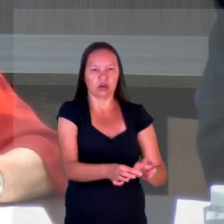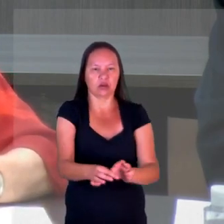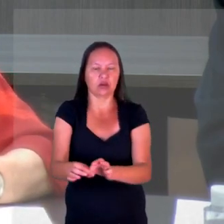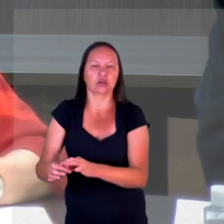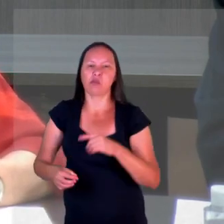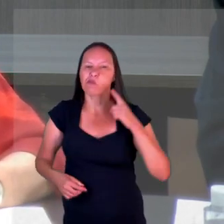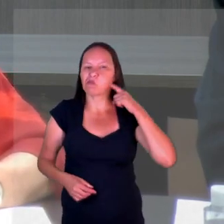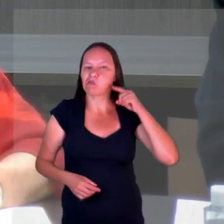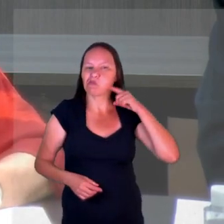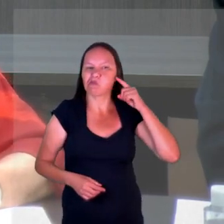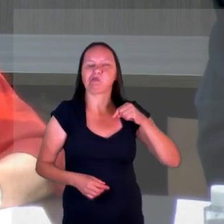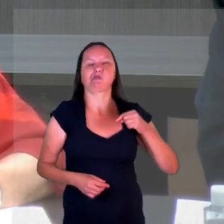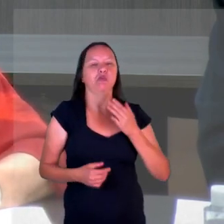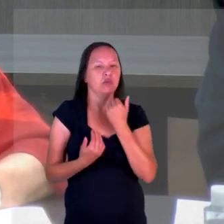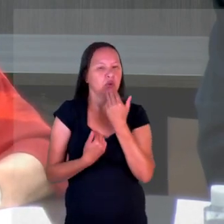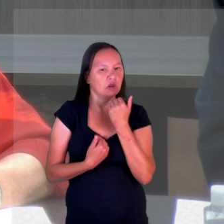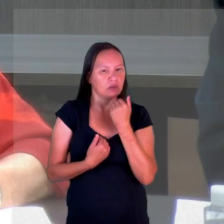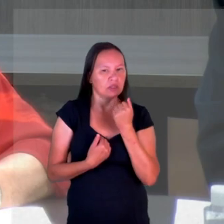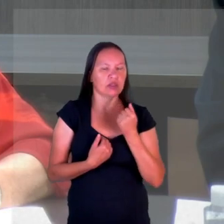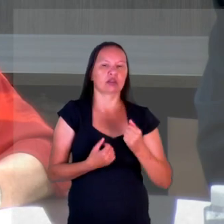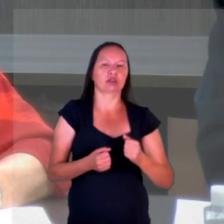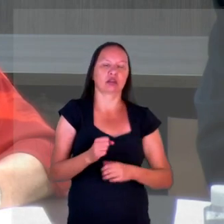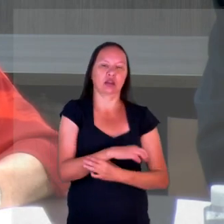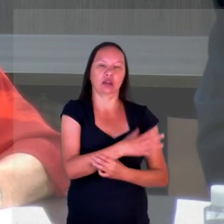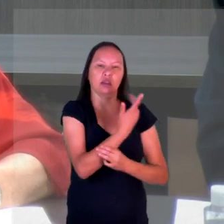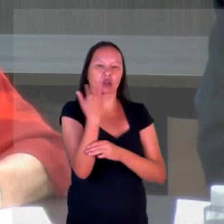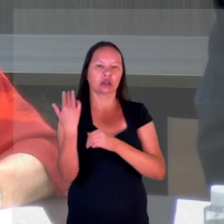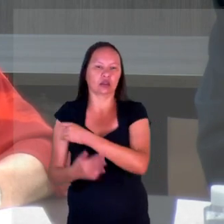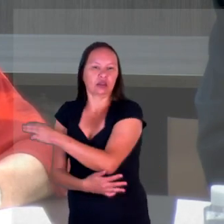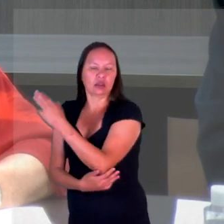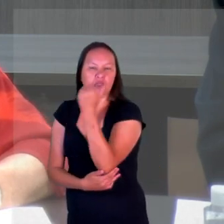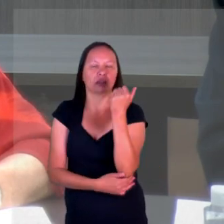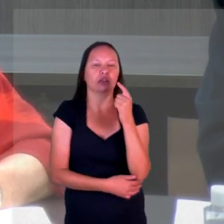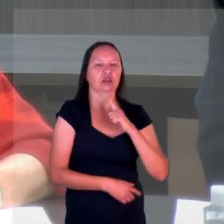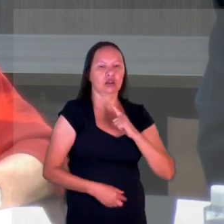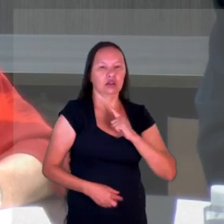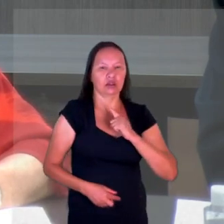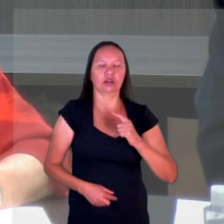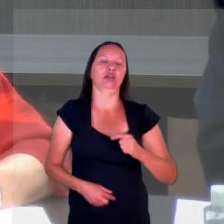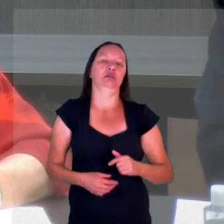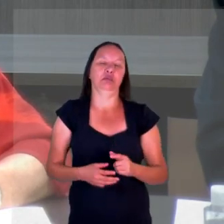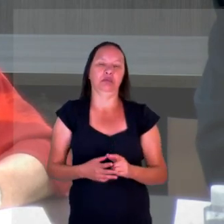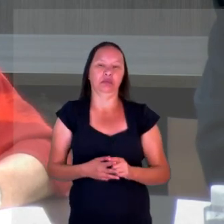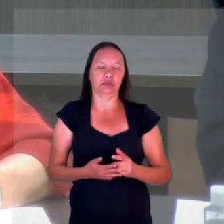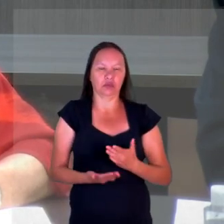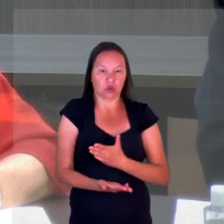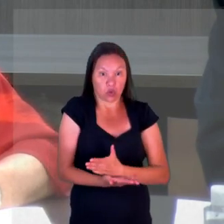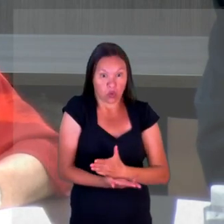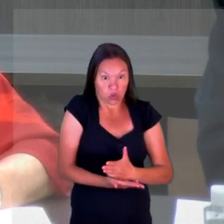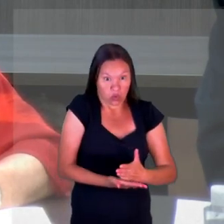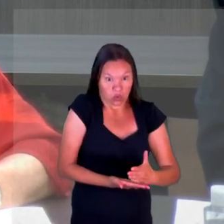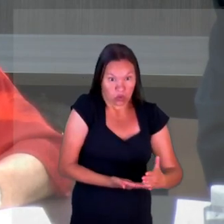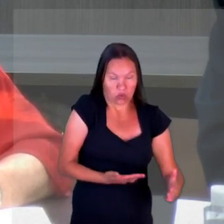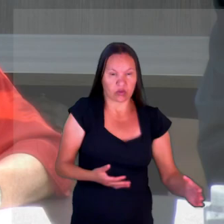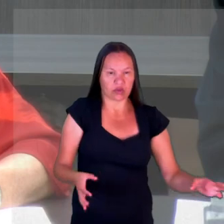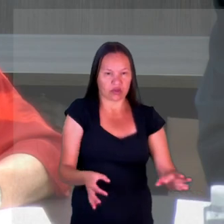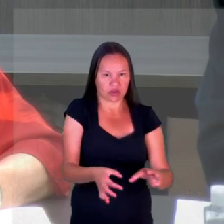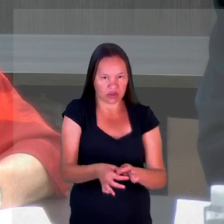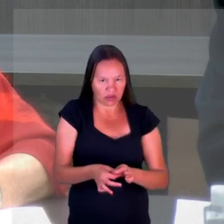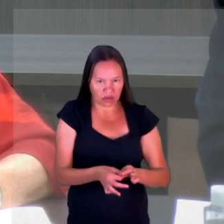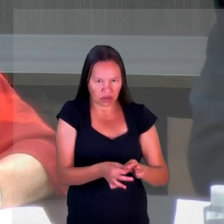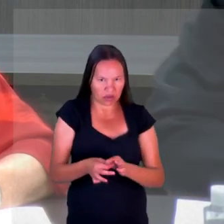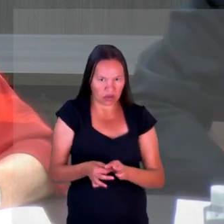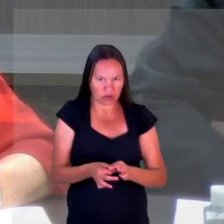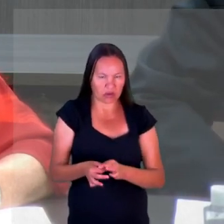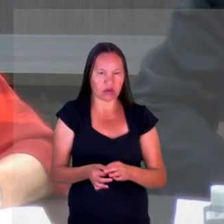Unidas para alimentação e Agricultura aal temos a satisfação de dar início a esse encontro coordenado pela